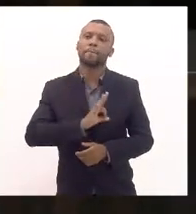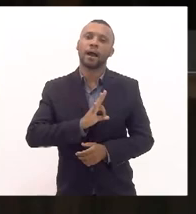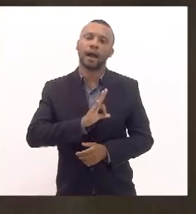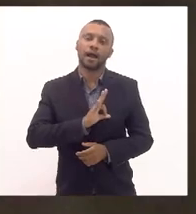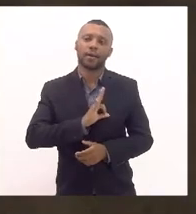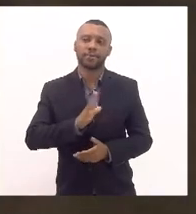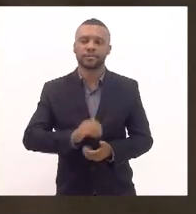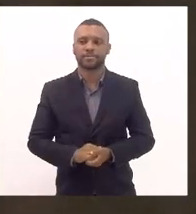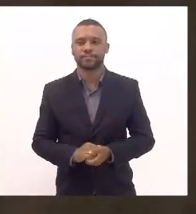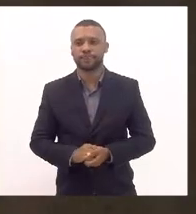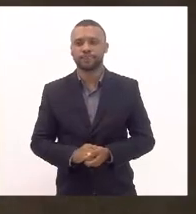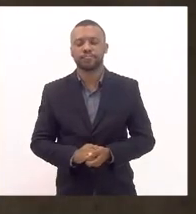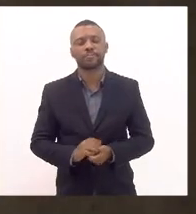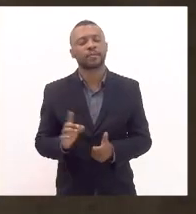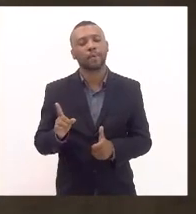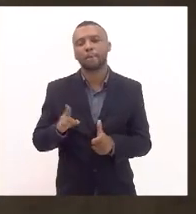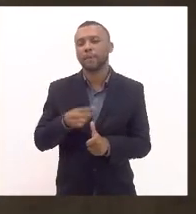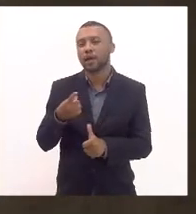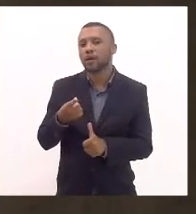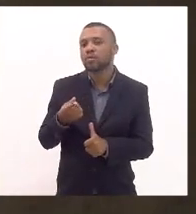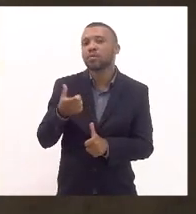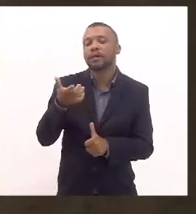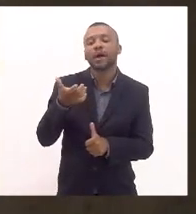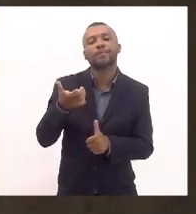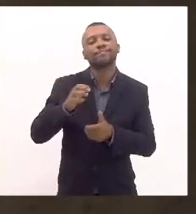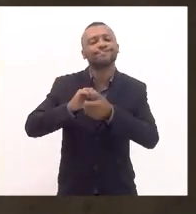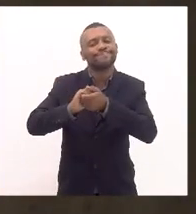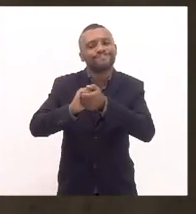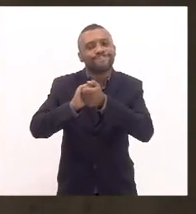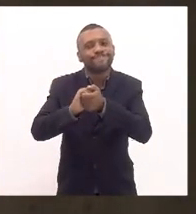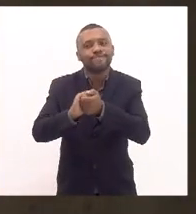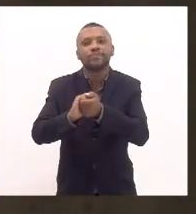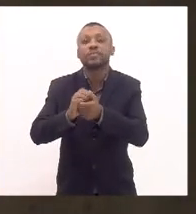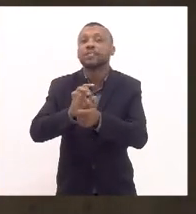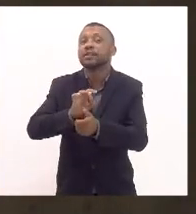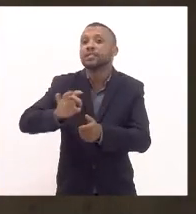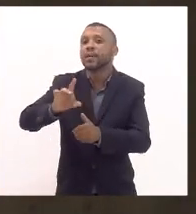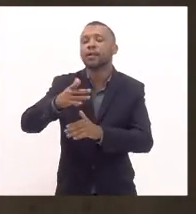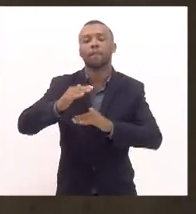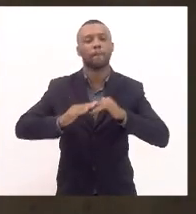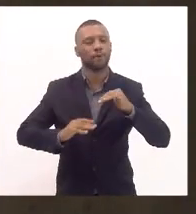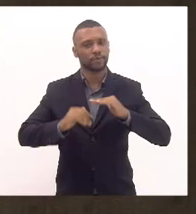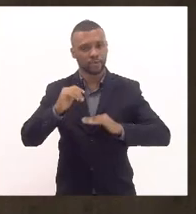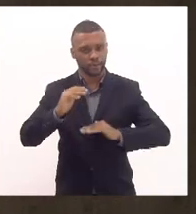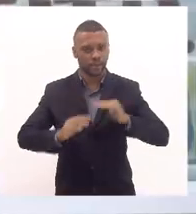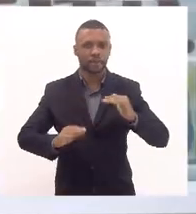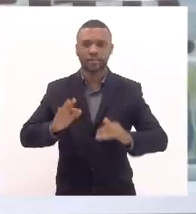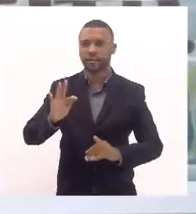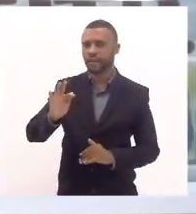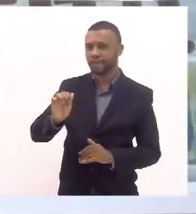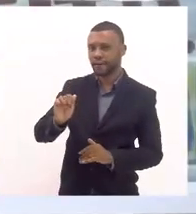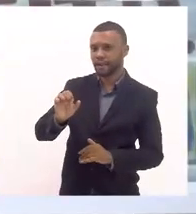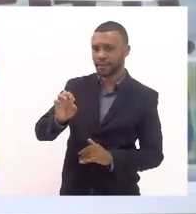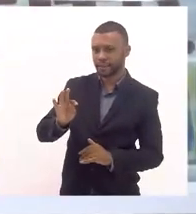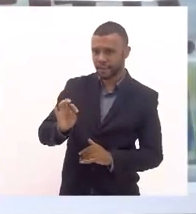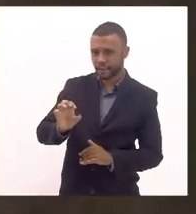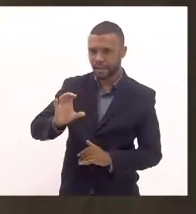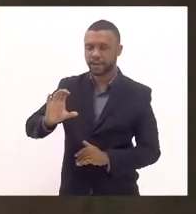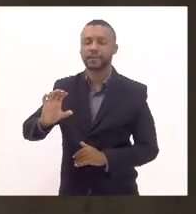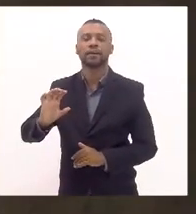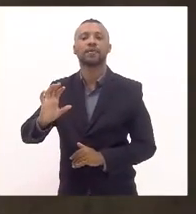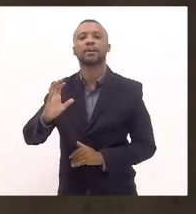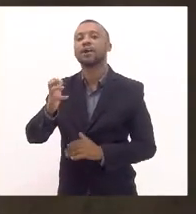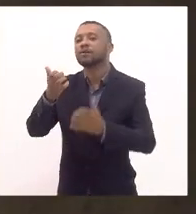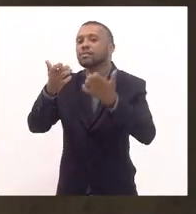o presidente em primeiro lugar eu quero saudar aqui né os profissionais da Faetec quero